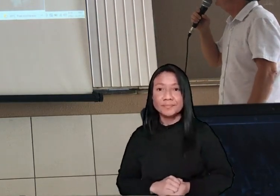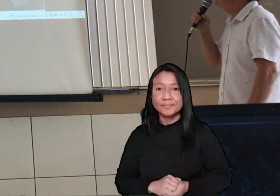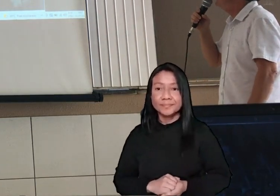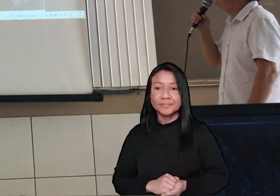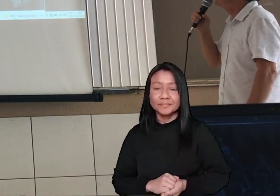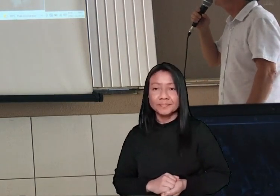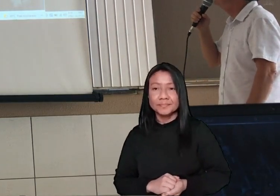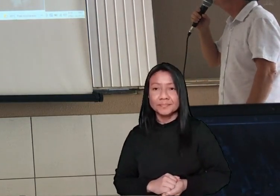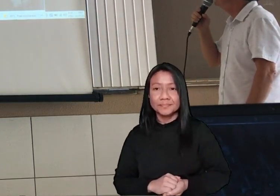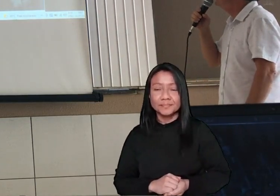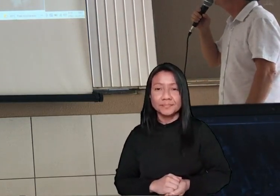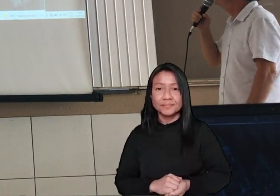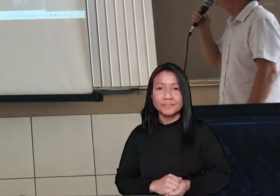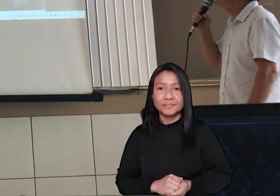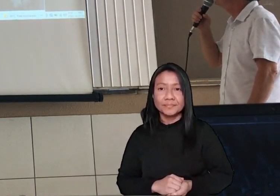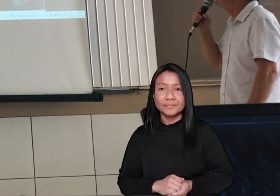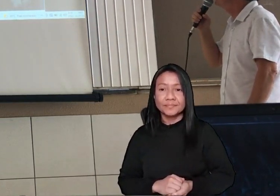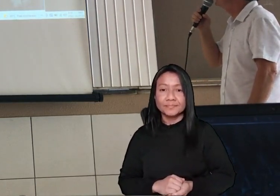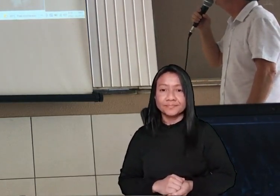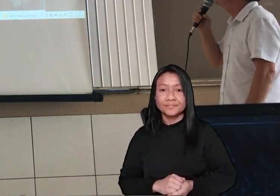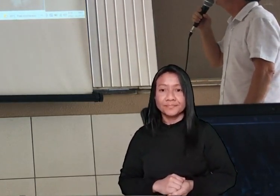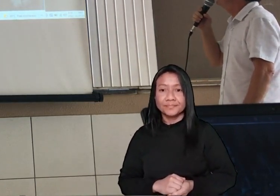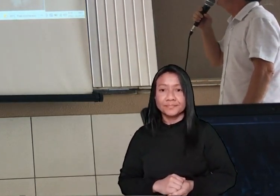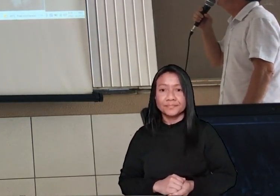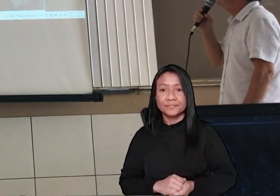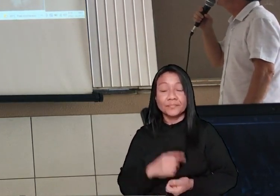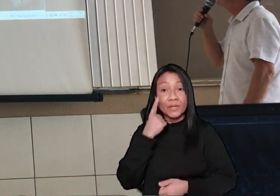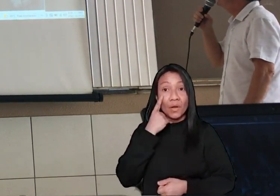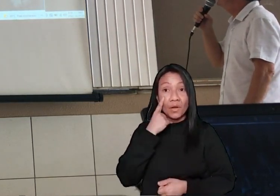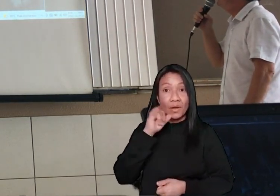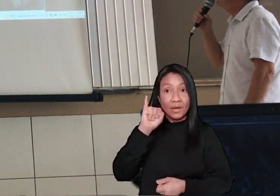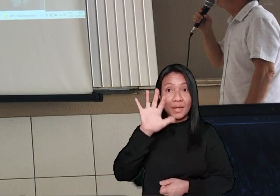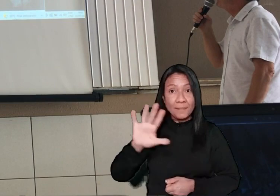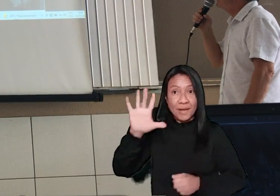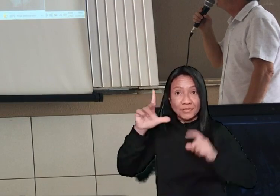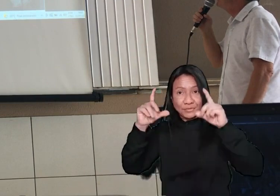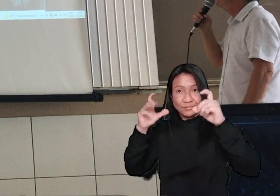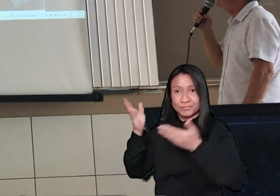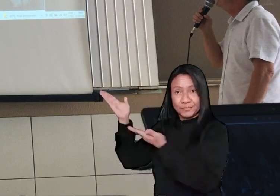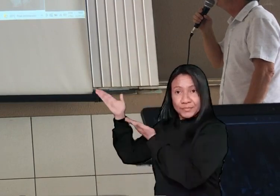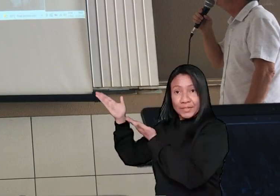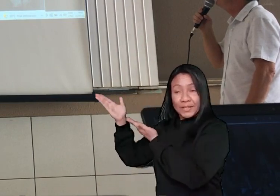Aqui já é uma segunda igreja de Francisco Beltrão. Essa